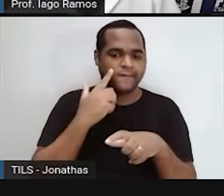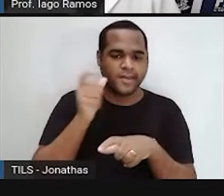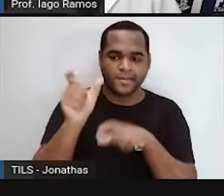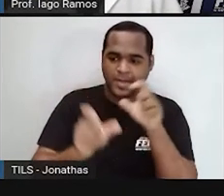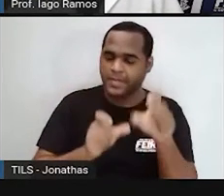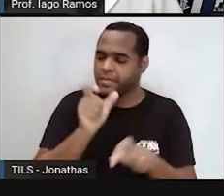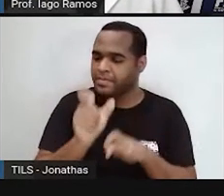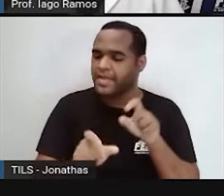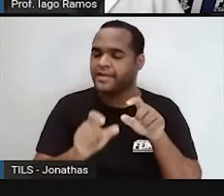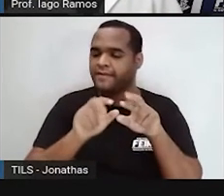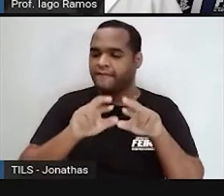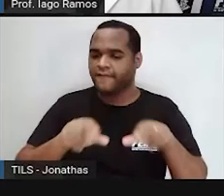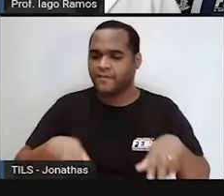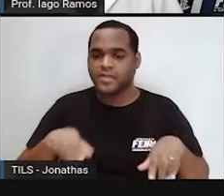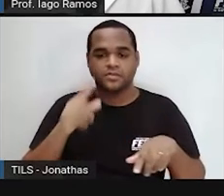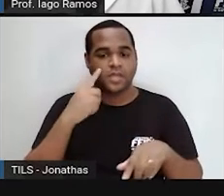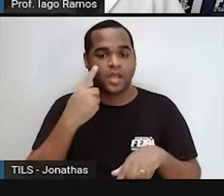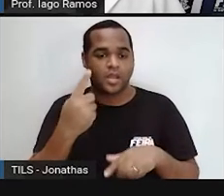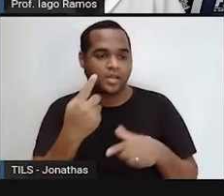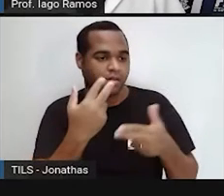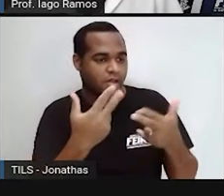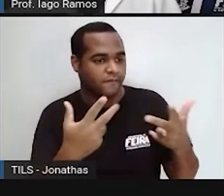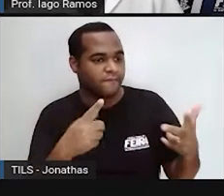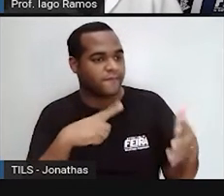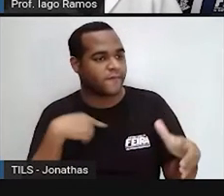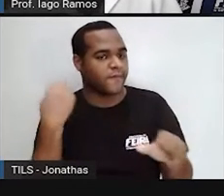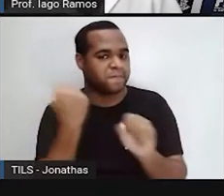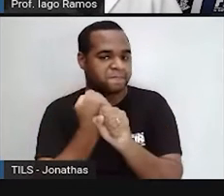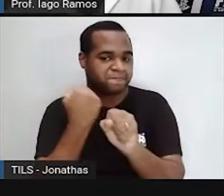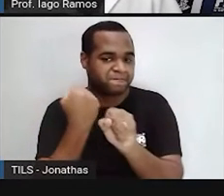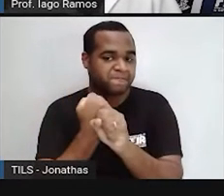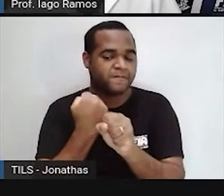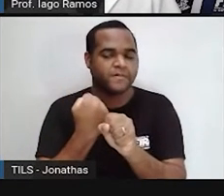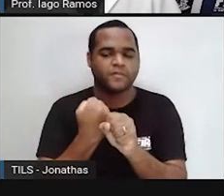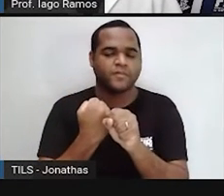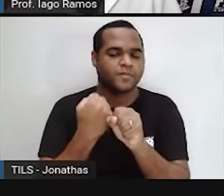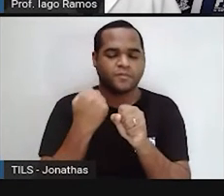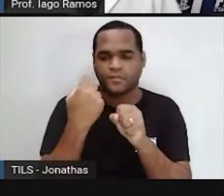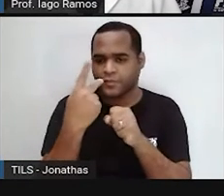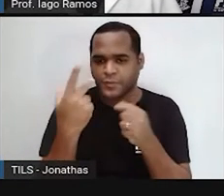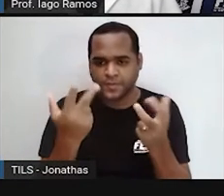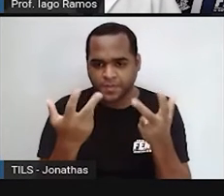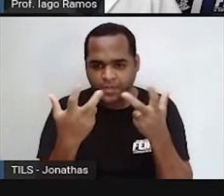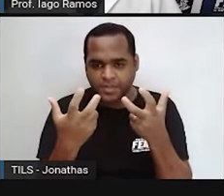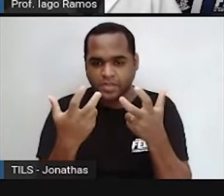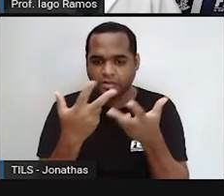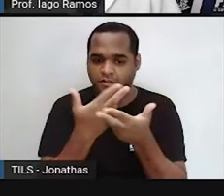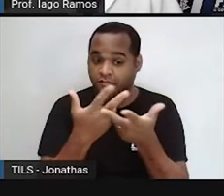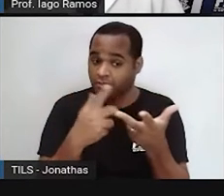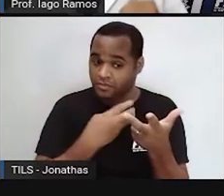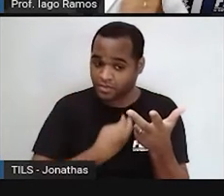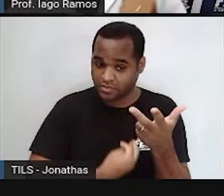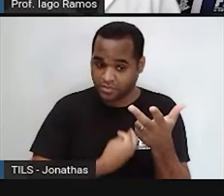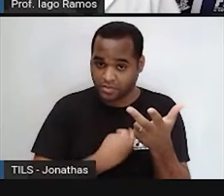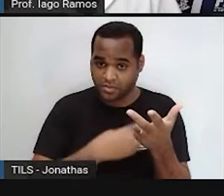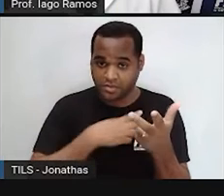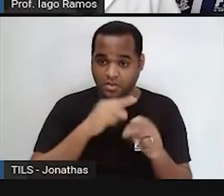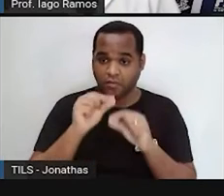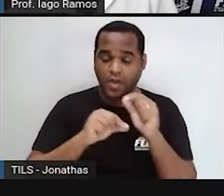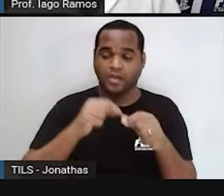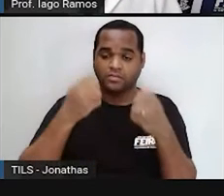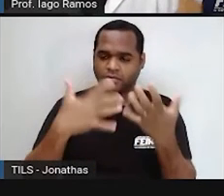elementos coisas né construções onde você vai perceber a existência de